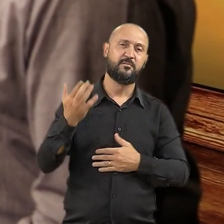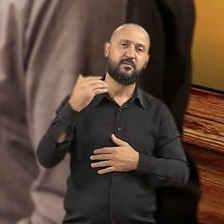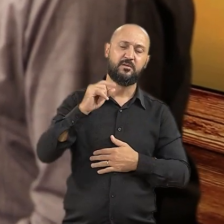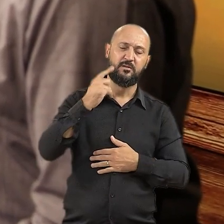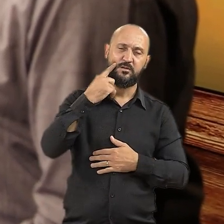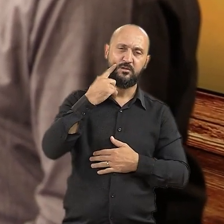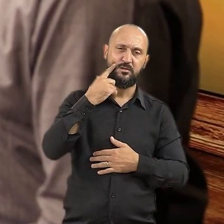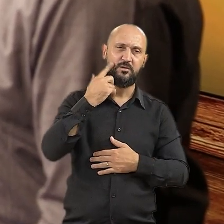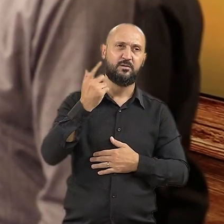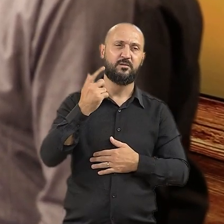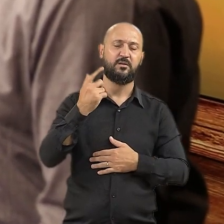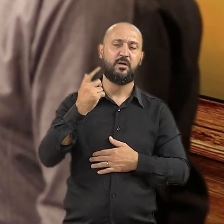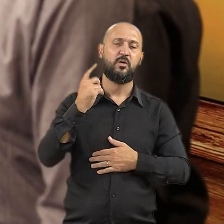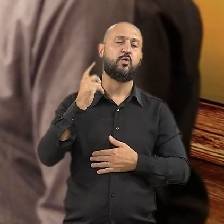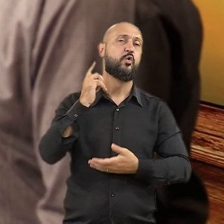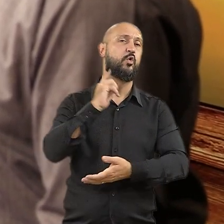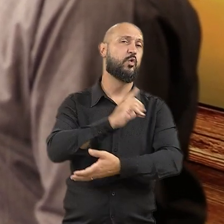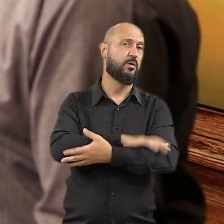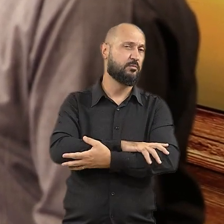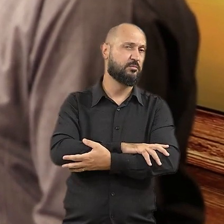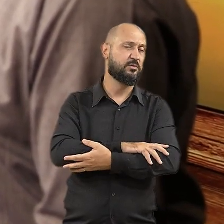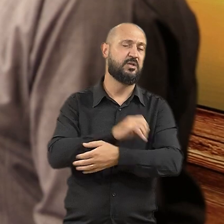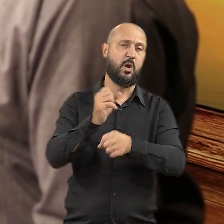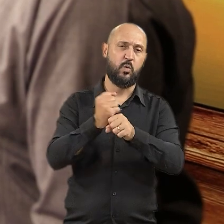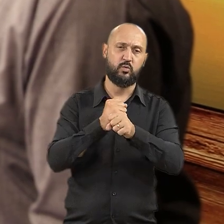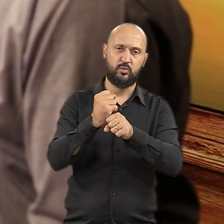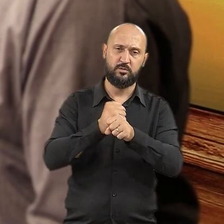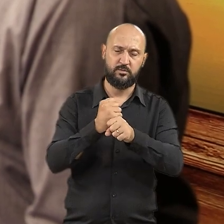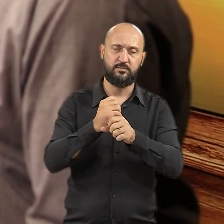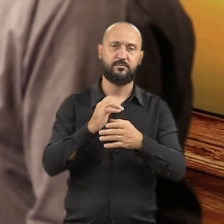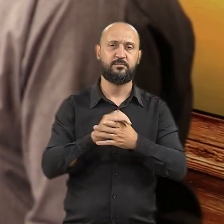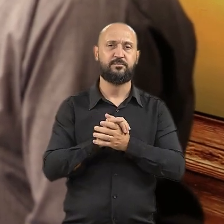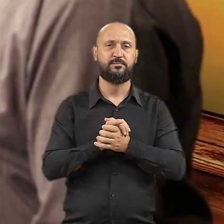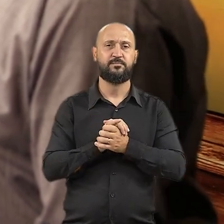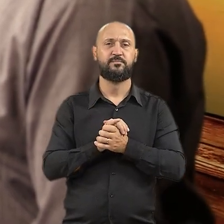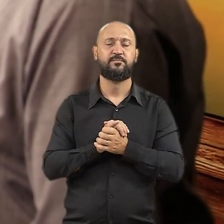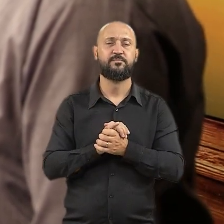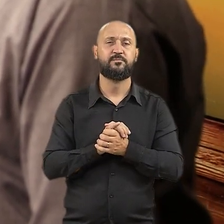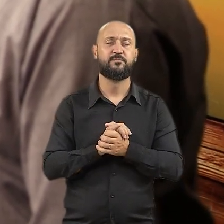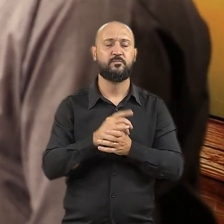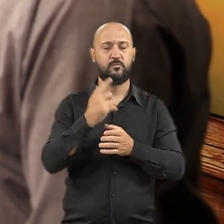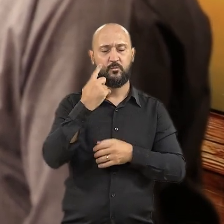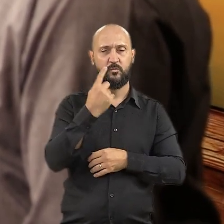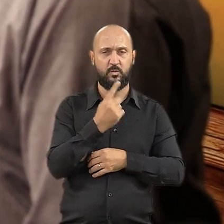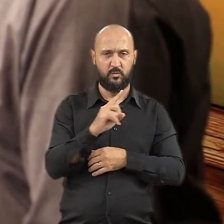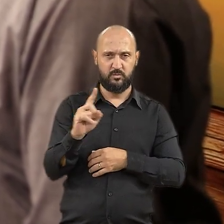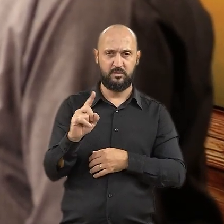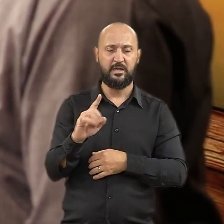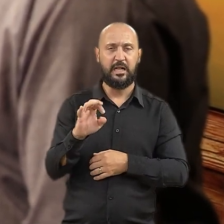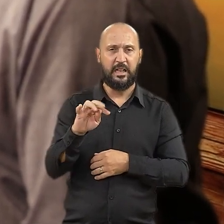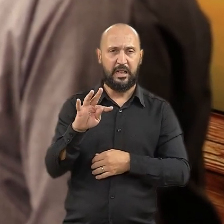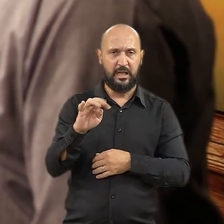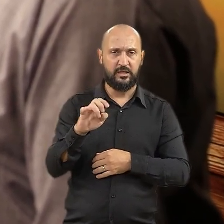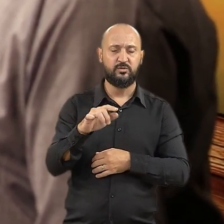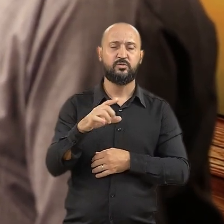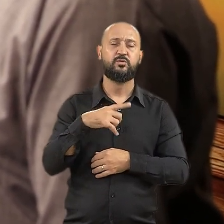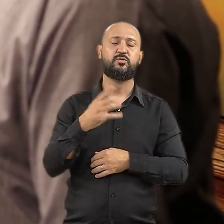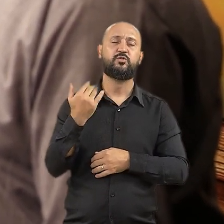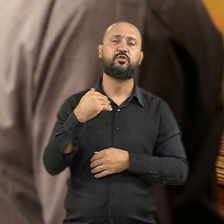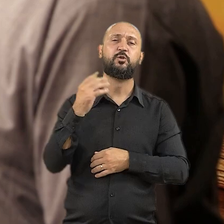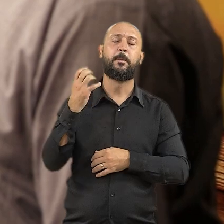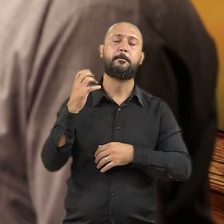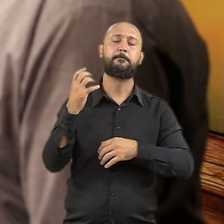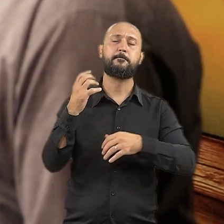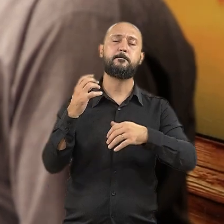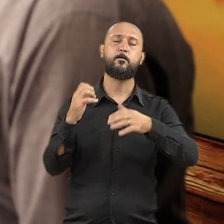Quando estava no Confidência, depois de alguns anos já, um dos clientes, eles tinham